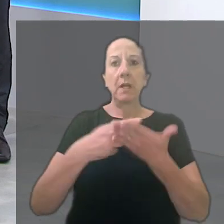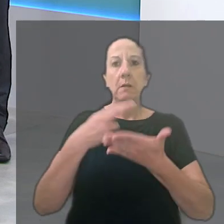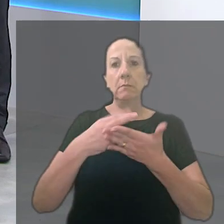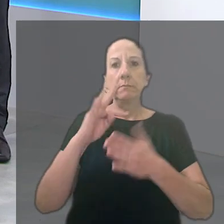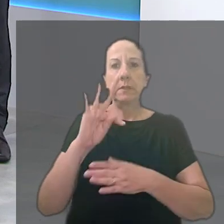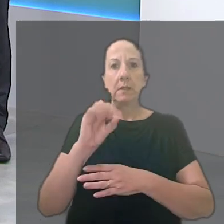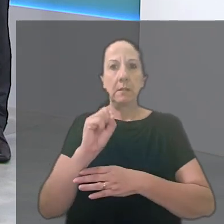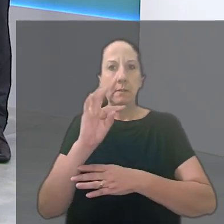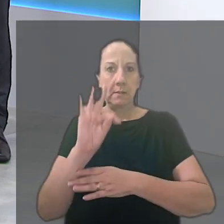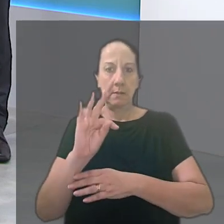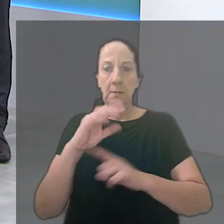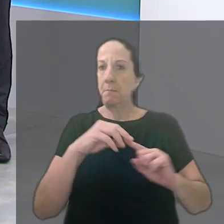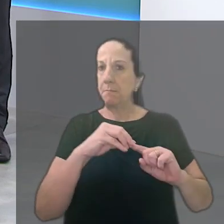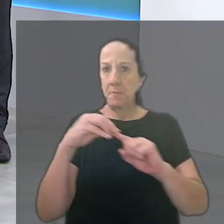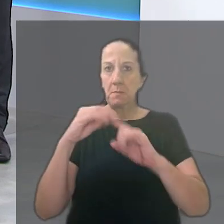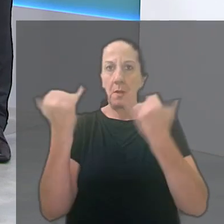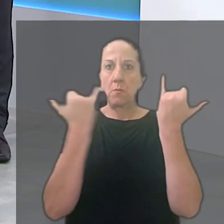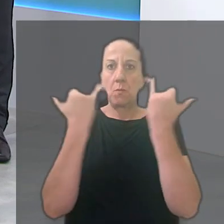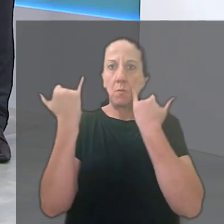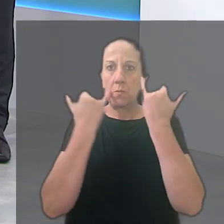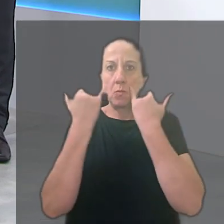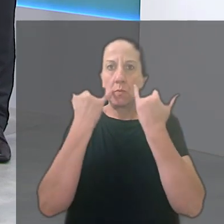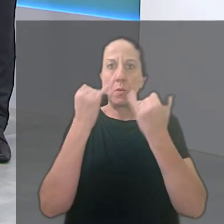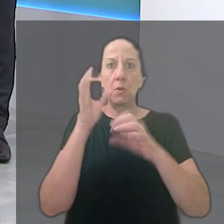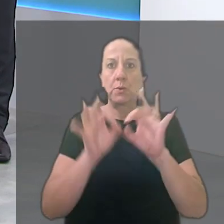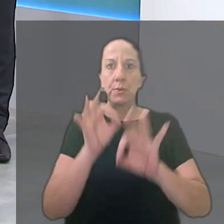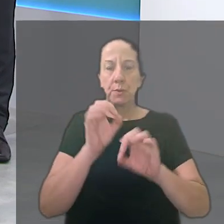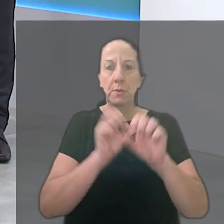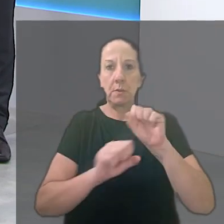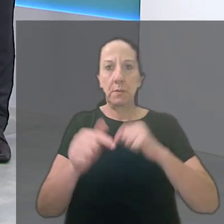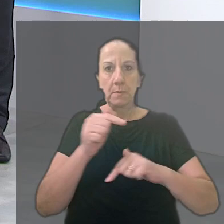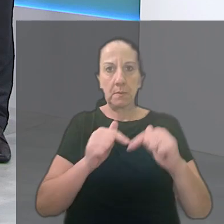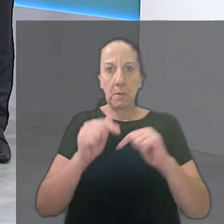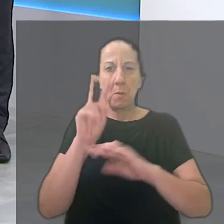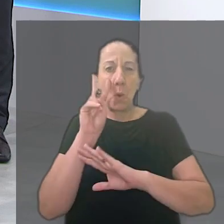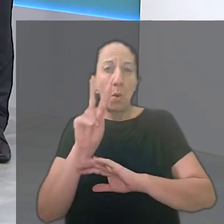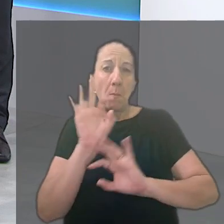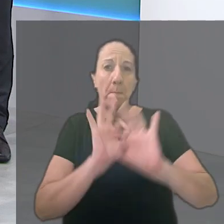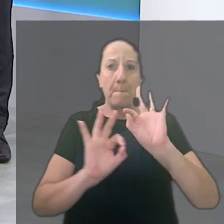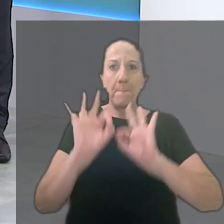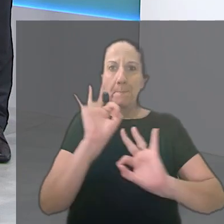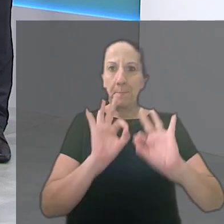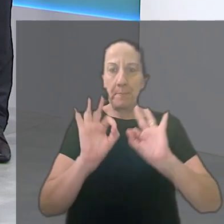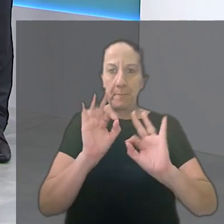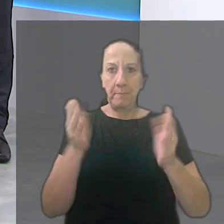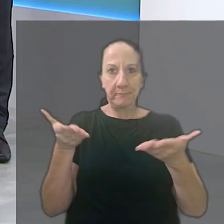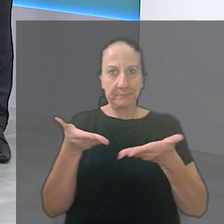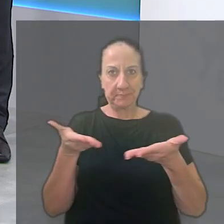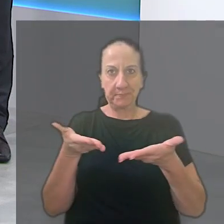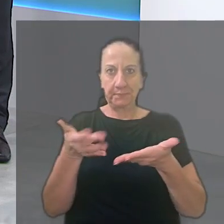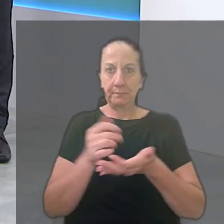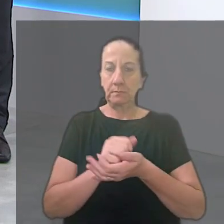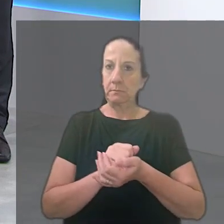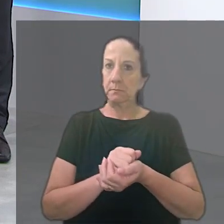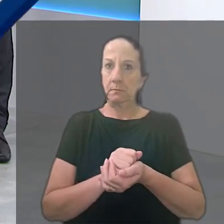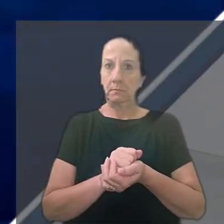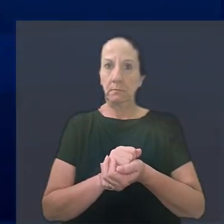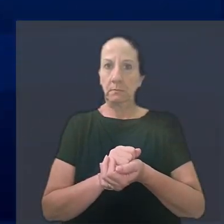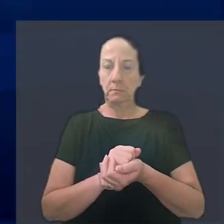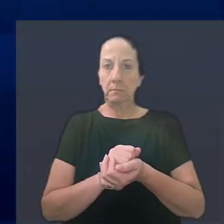Olá, este é o Revista TST com as principais informações da Justiça do Trabalho. Dá uma olhada no que preparamos para a edição de hoje.